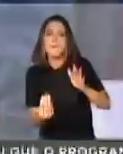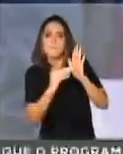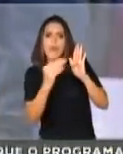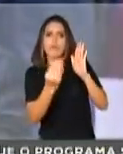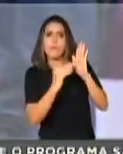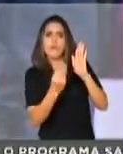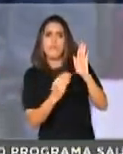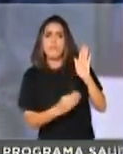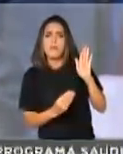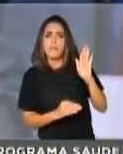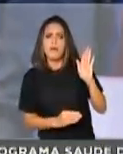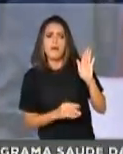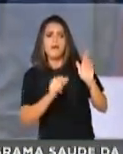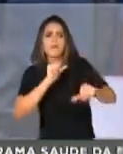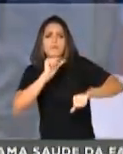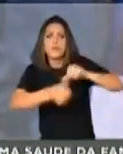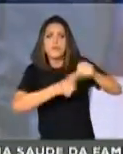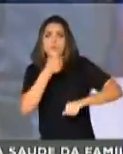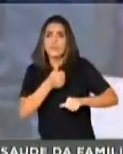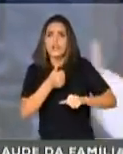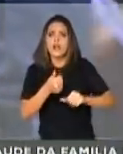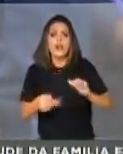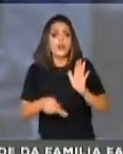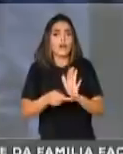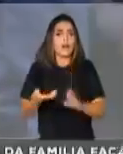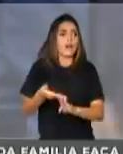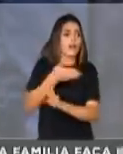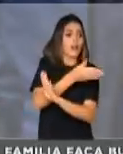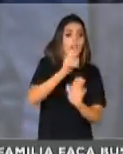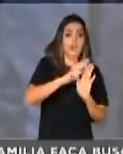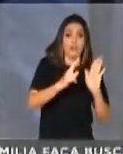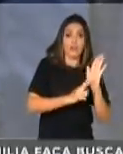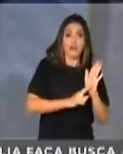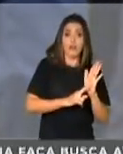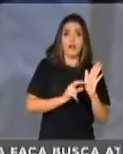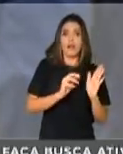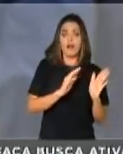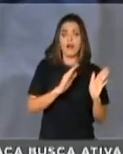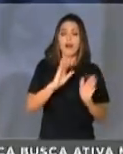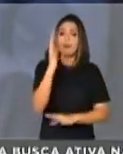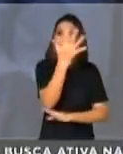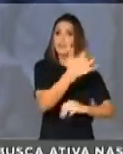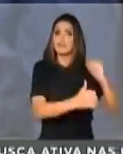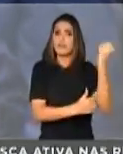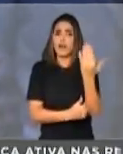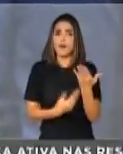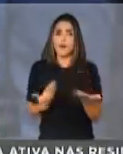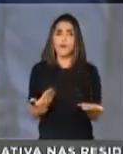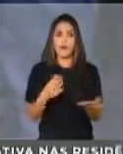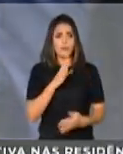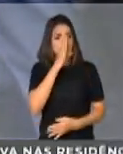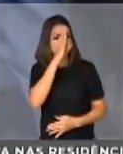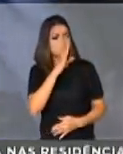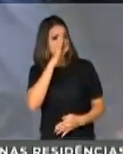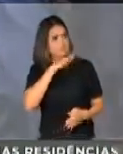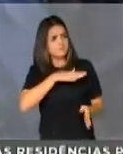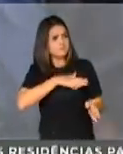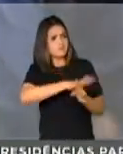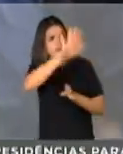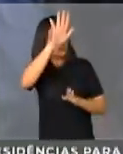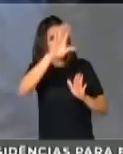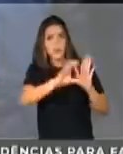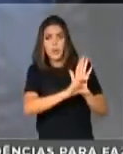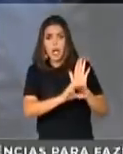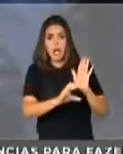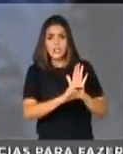medida que alteram, inclusive, os critérios de regularização da adequação ambiental. Então, não é uma violação só